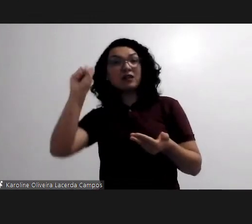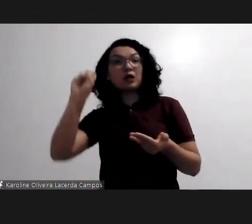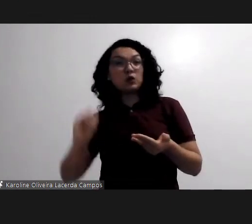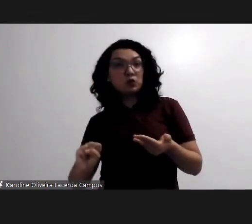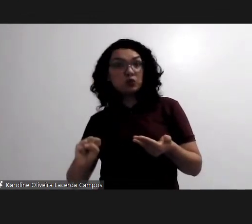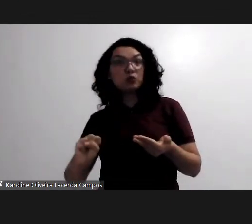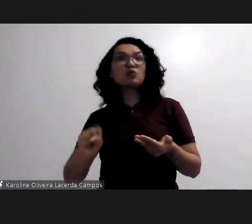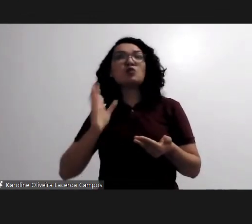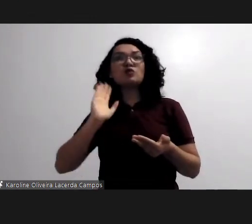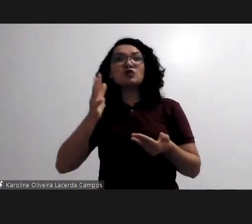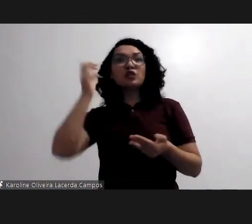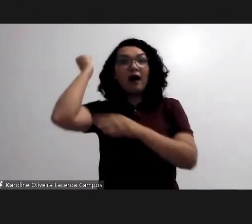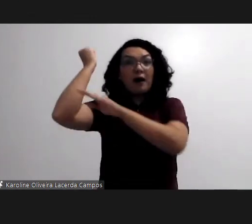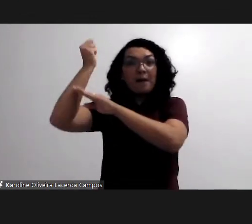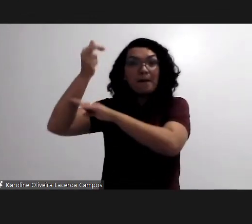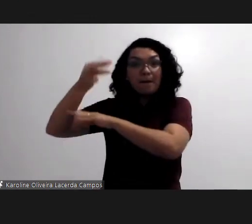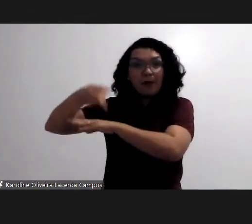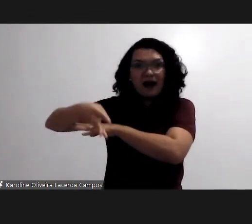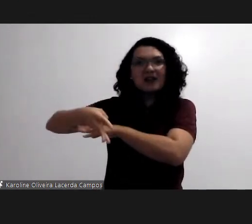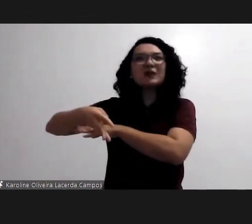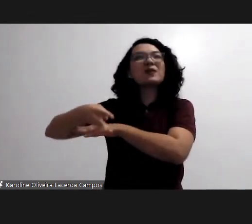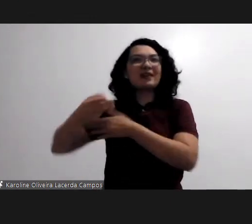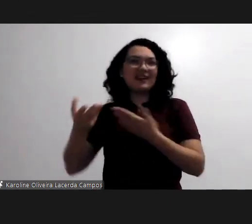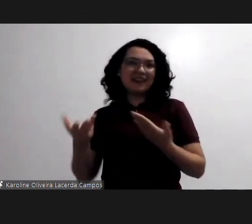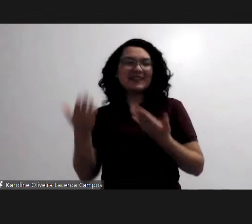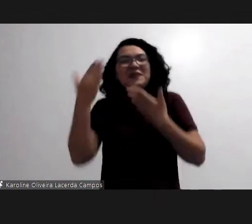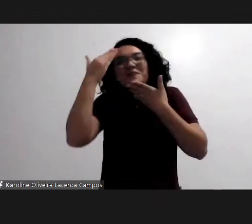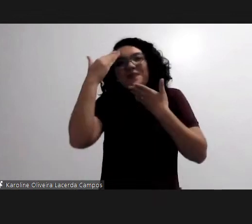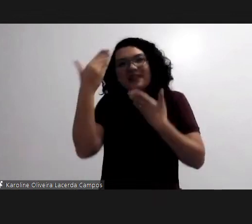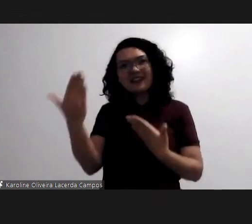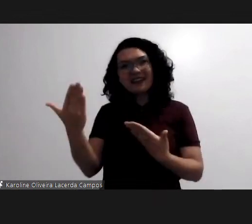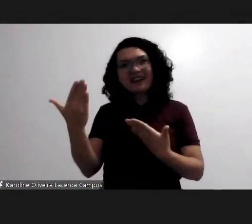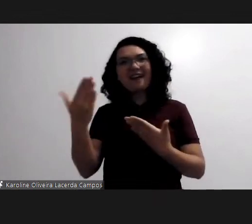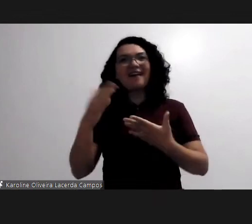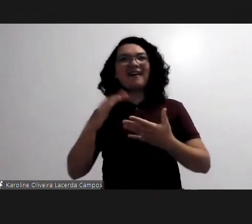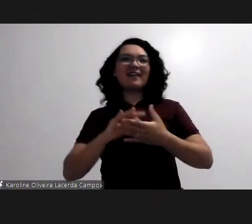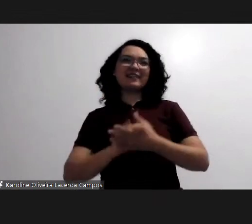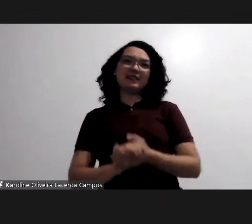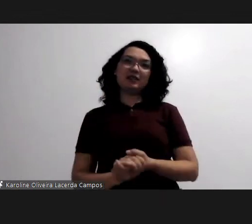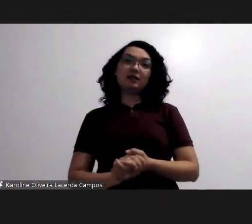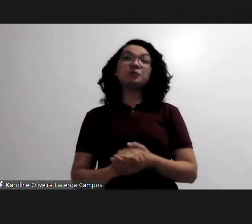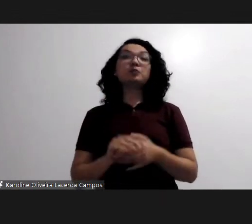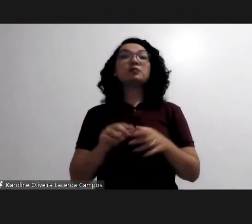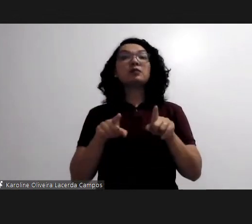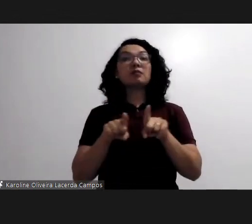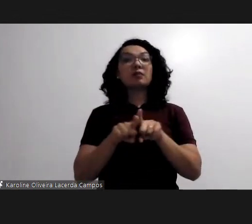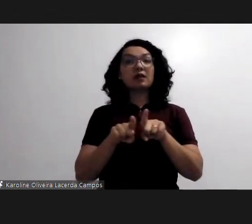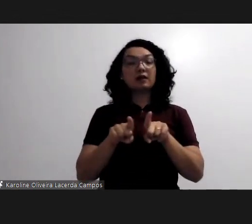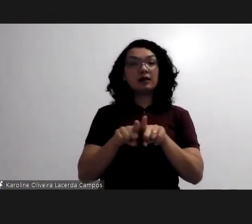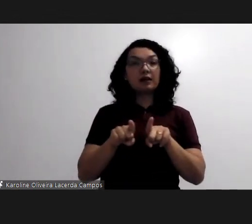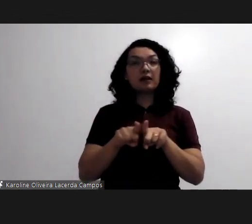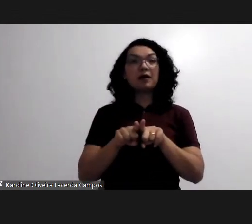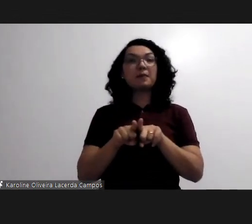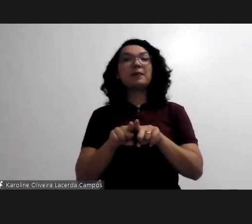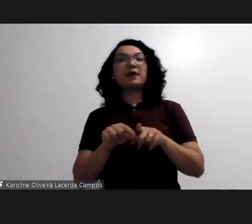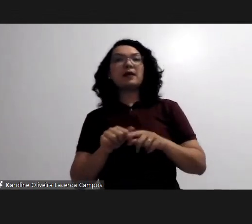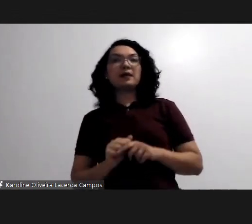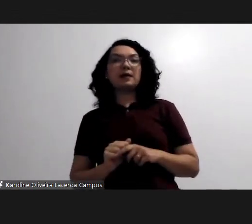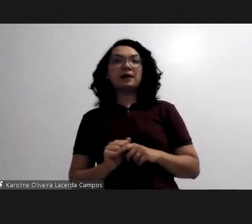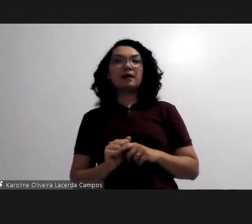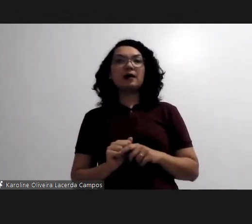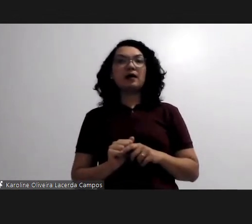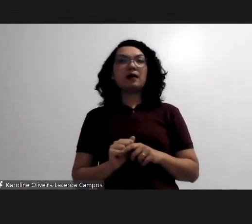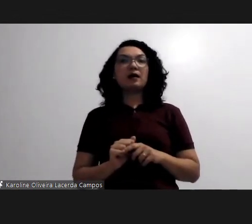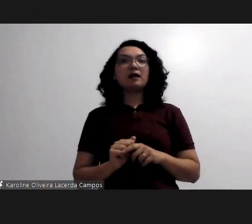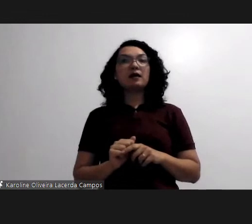convida a explorar o potencial da perspectiva Sul-Sul no campo da arquitetura, do urbanismo e do patrimônio, a partir